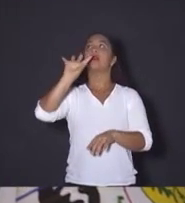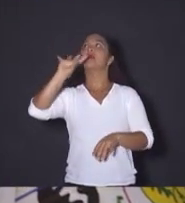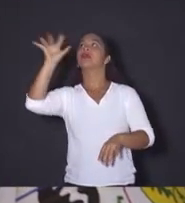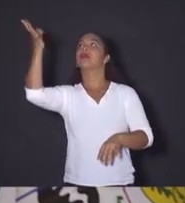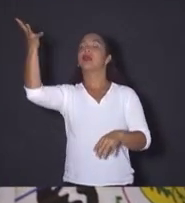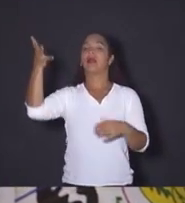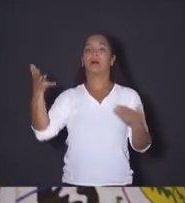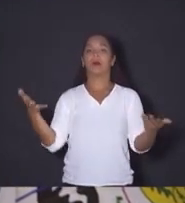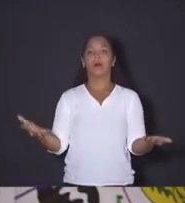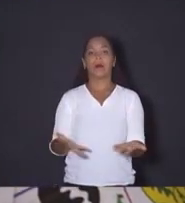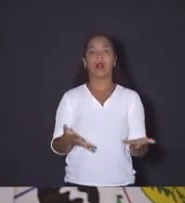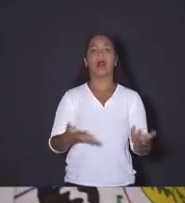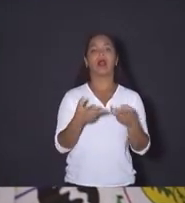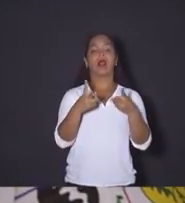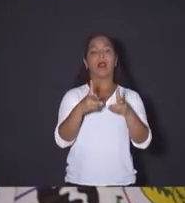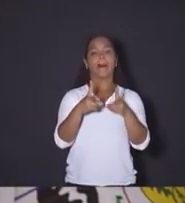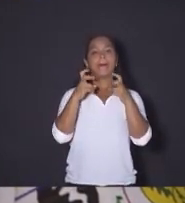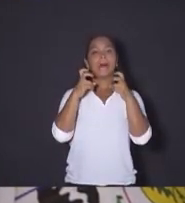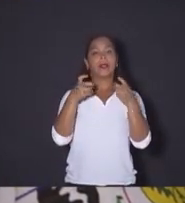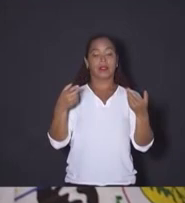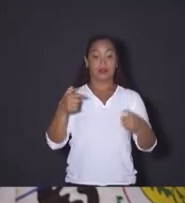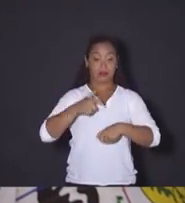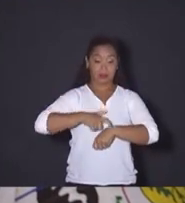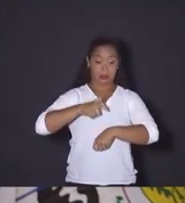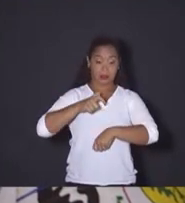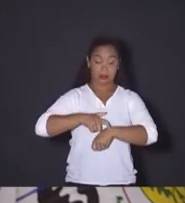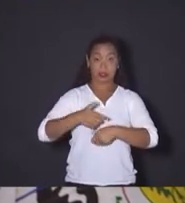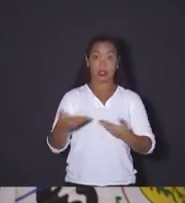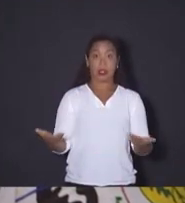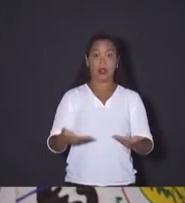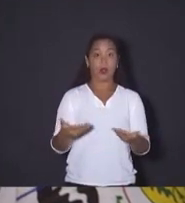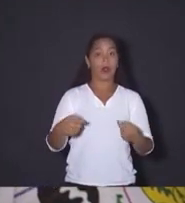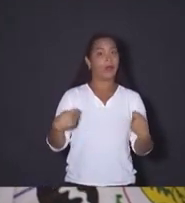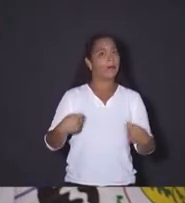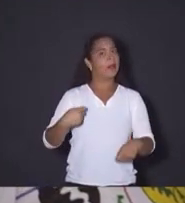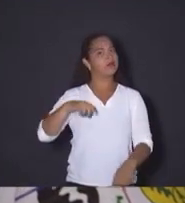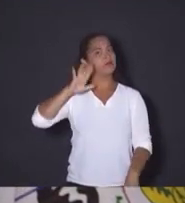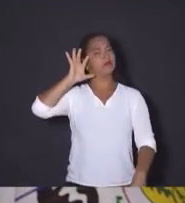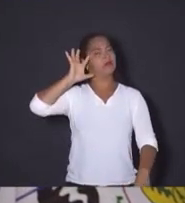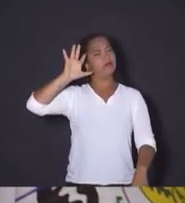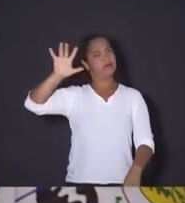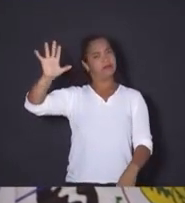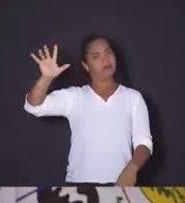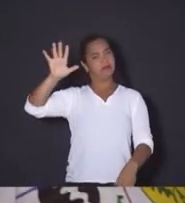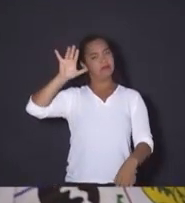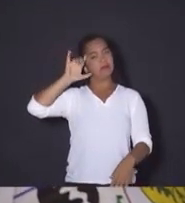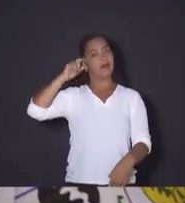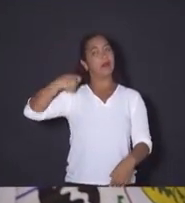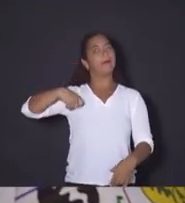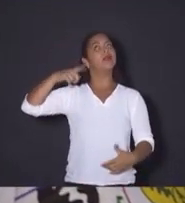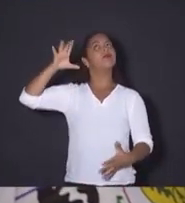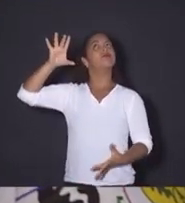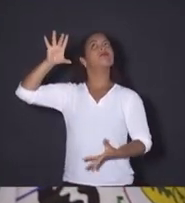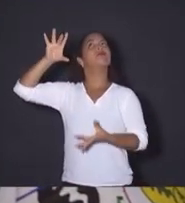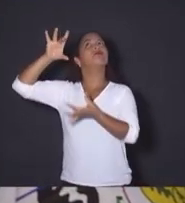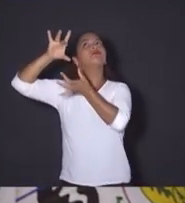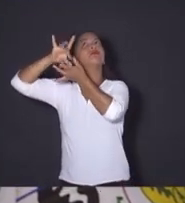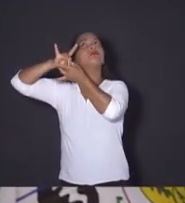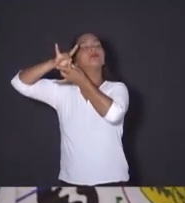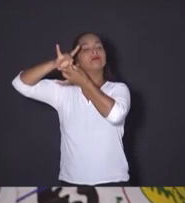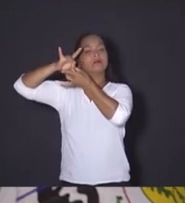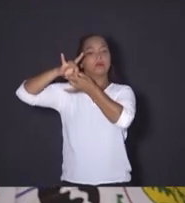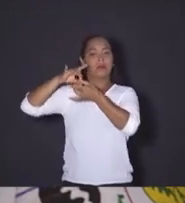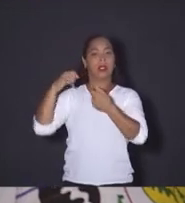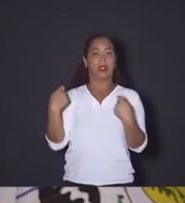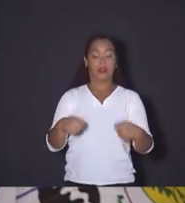neste momento a gente vê que estamos num tempo de rever tudo isso de fazer essa ligação de fazer essa essa